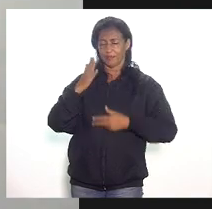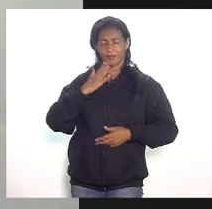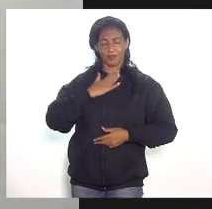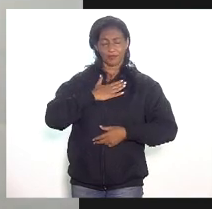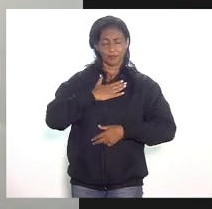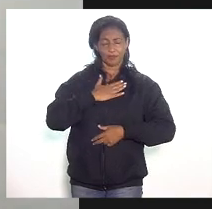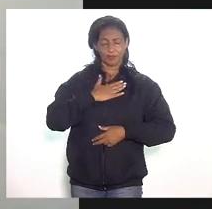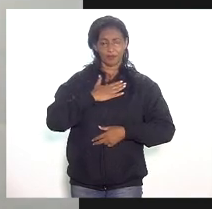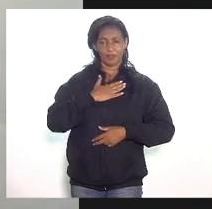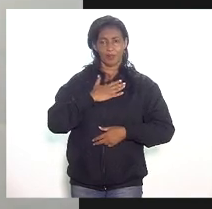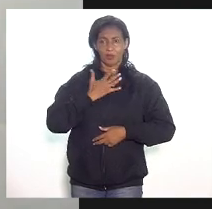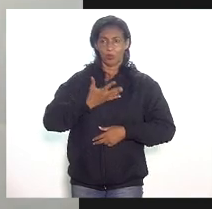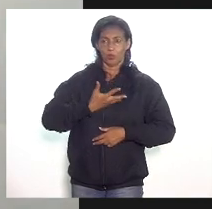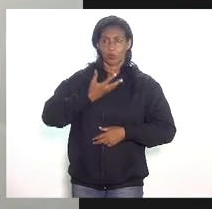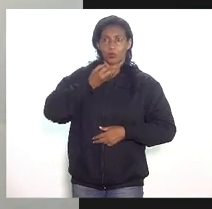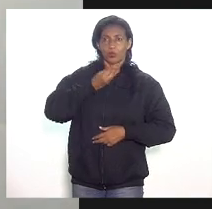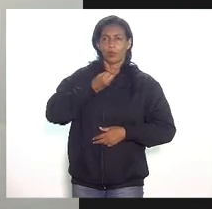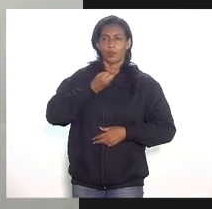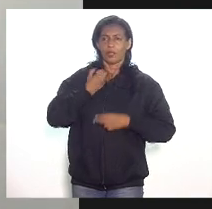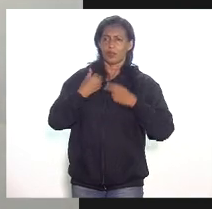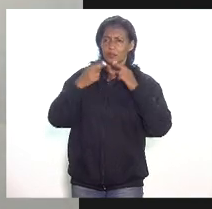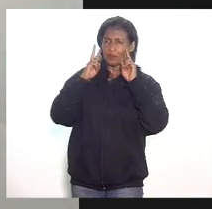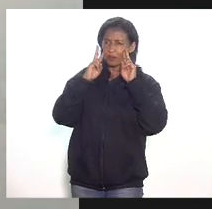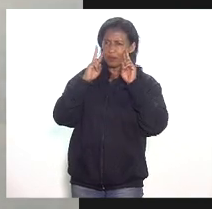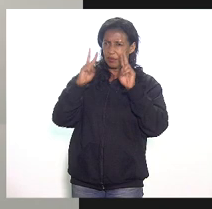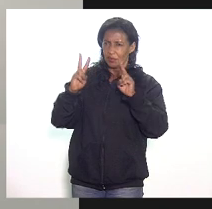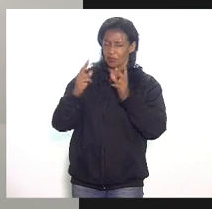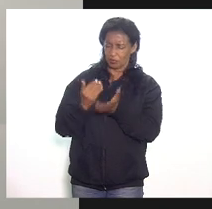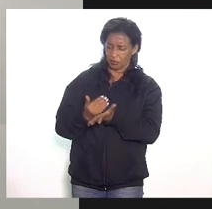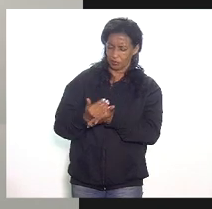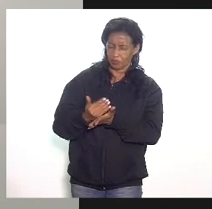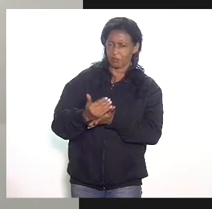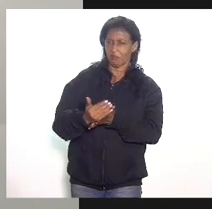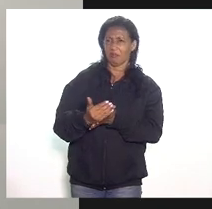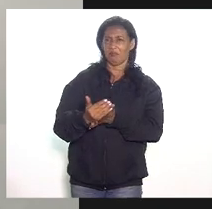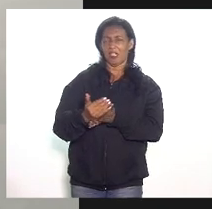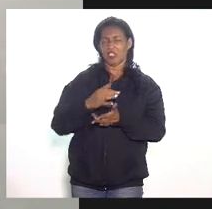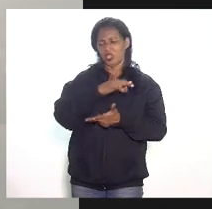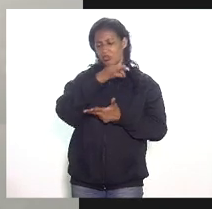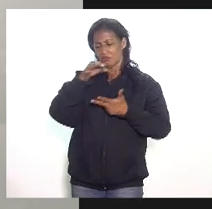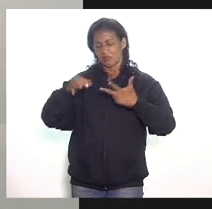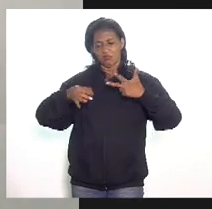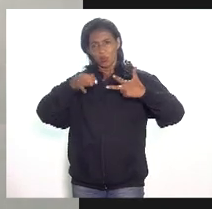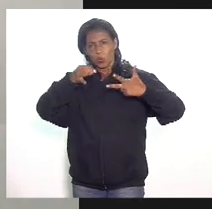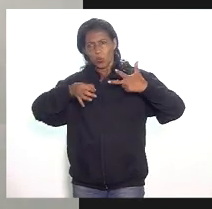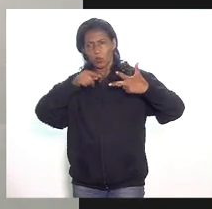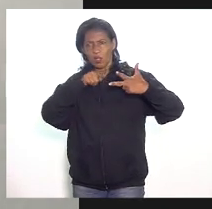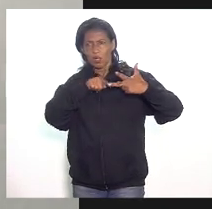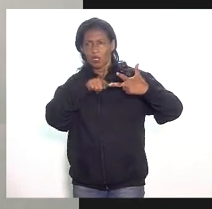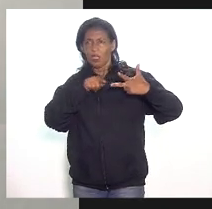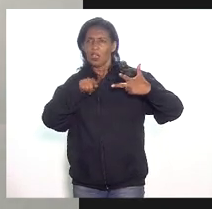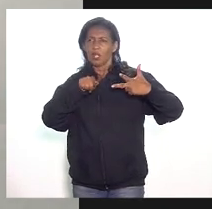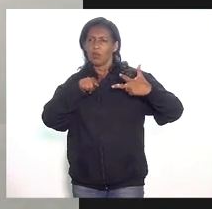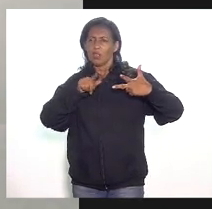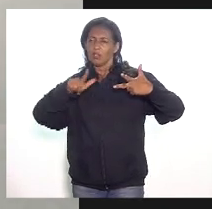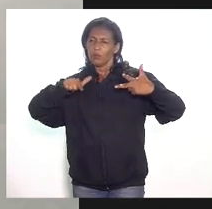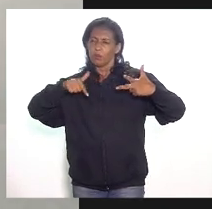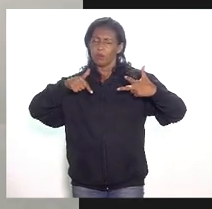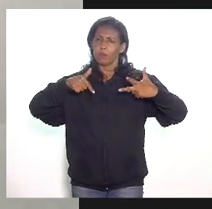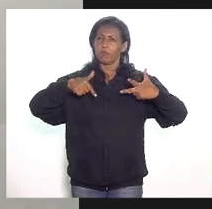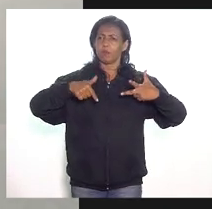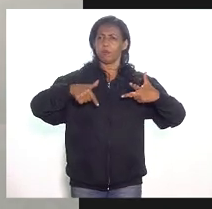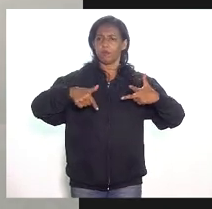é com muita surpresa que eu vejo partir de um órgão que deveria zelar pela execução da